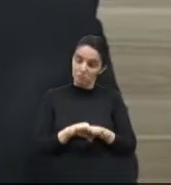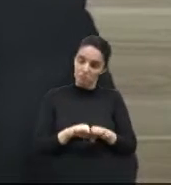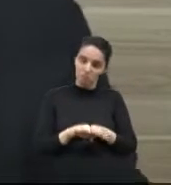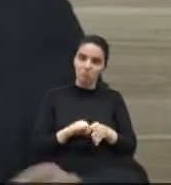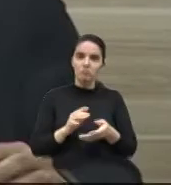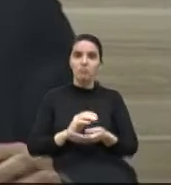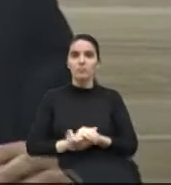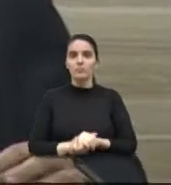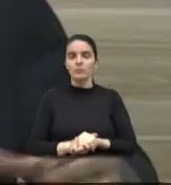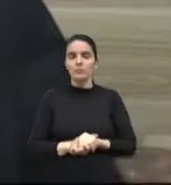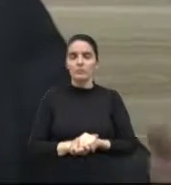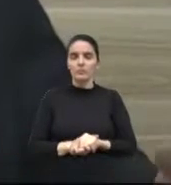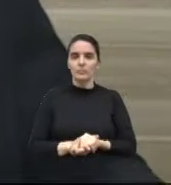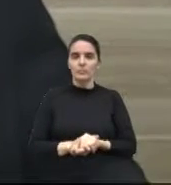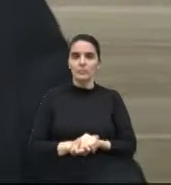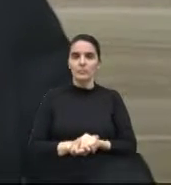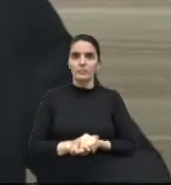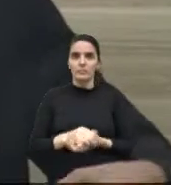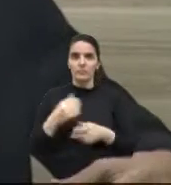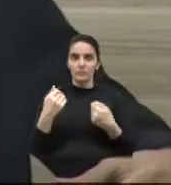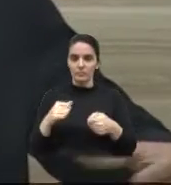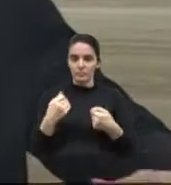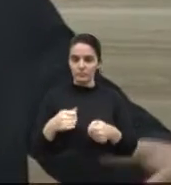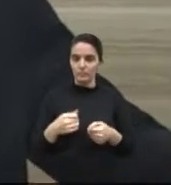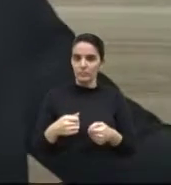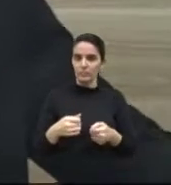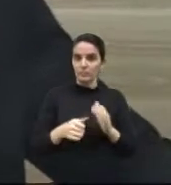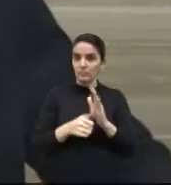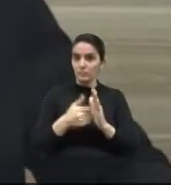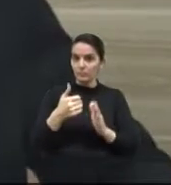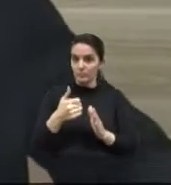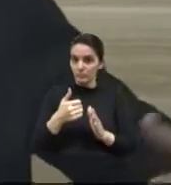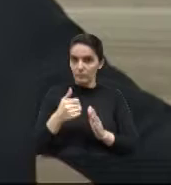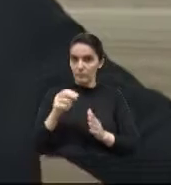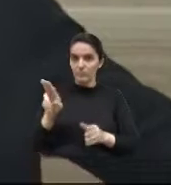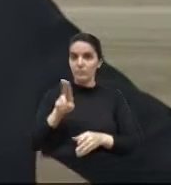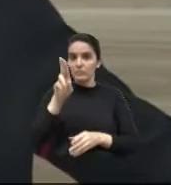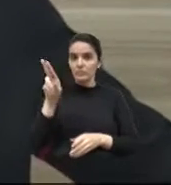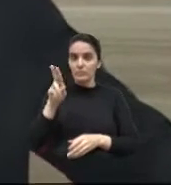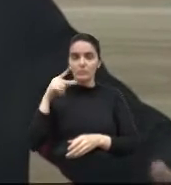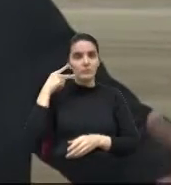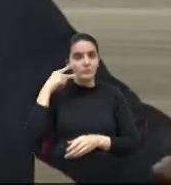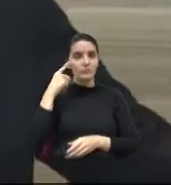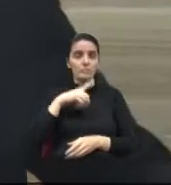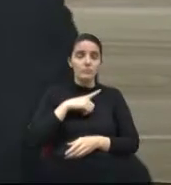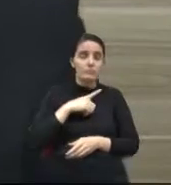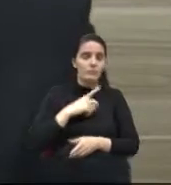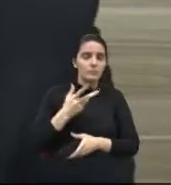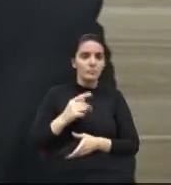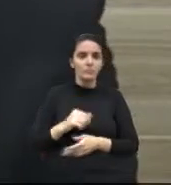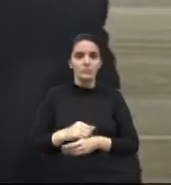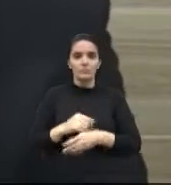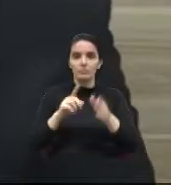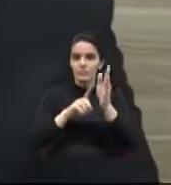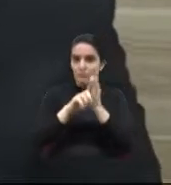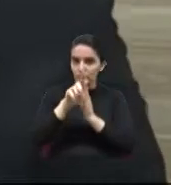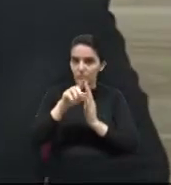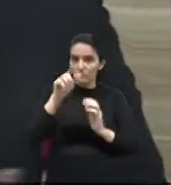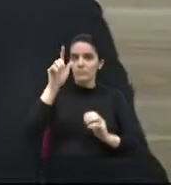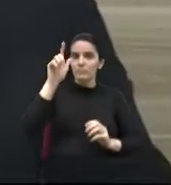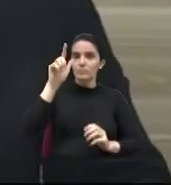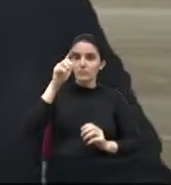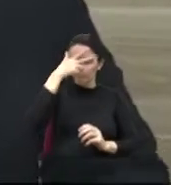utilizada. Temos que esgotar aquilo que o vereador tem na mão, que são as questões do requerimento e as